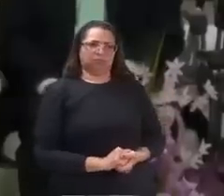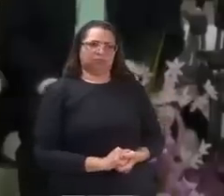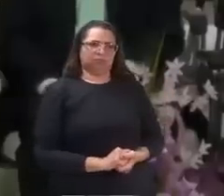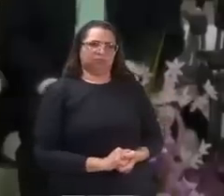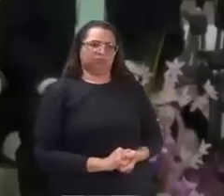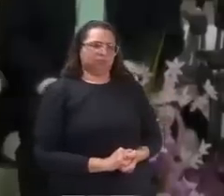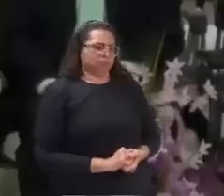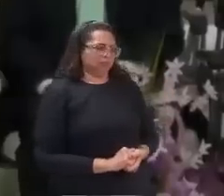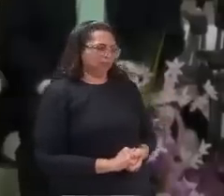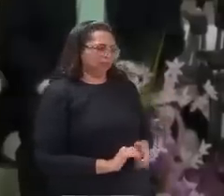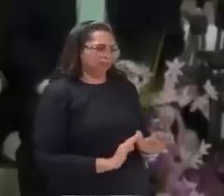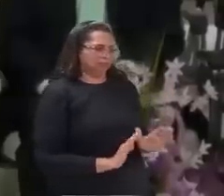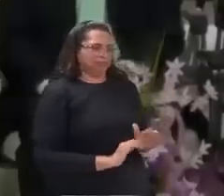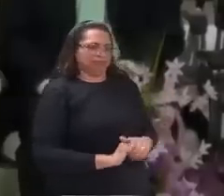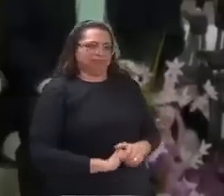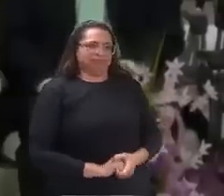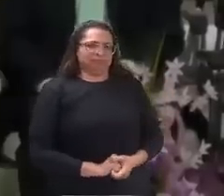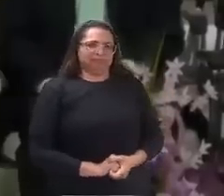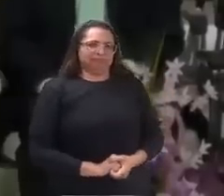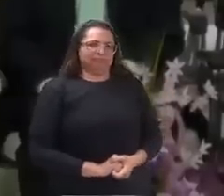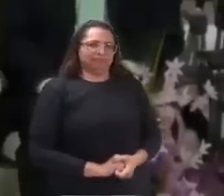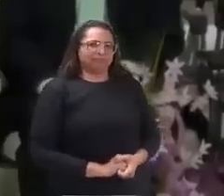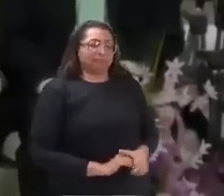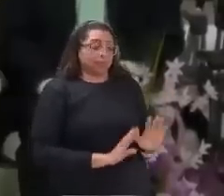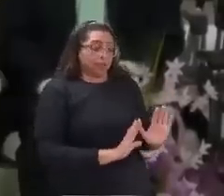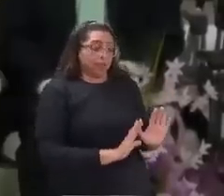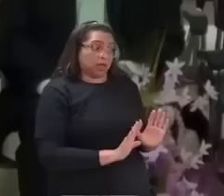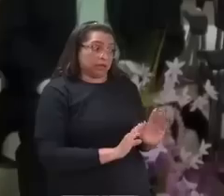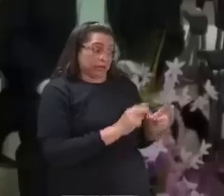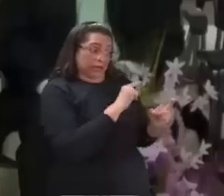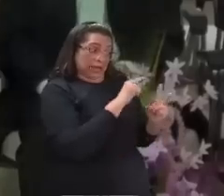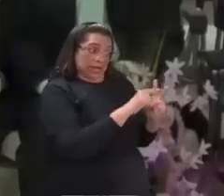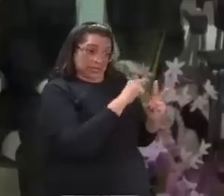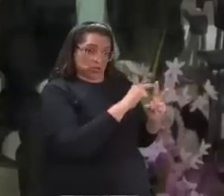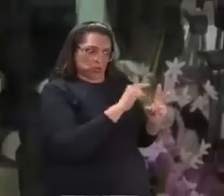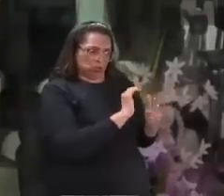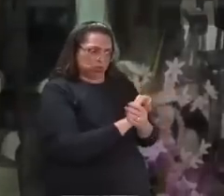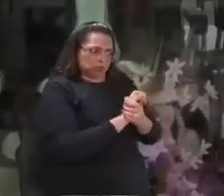Não serve. É ordem do rei Faraó.